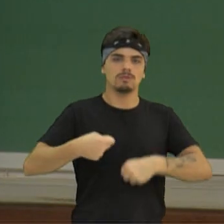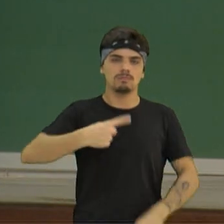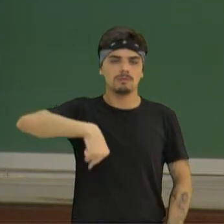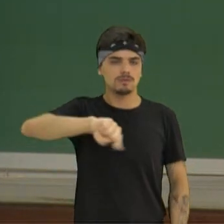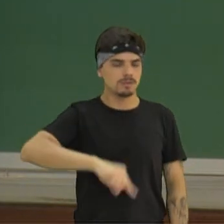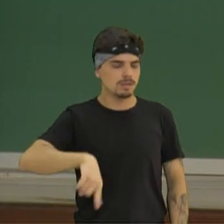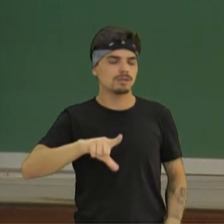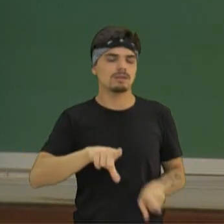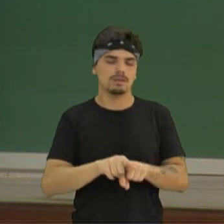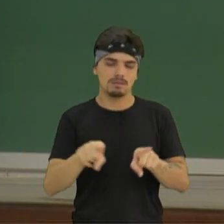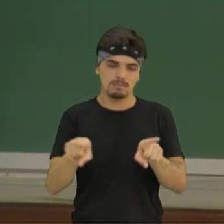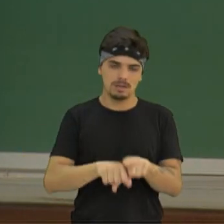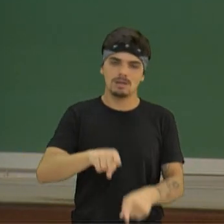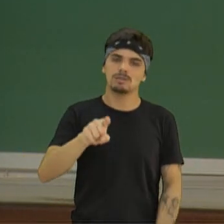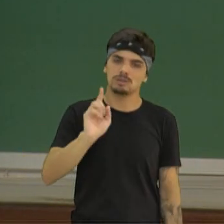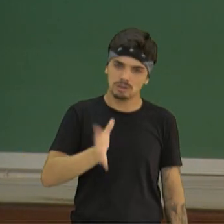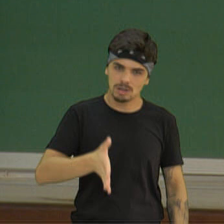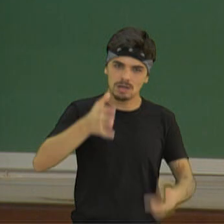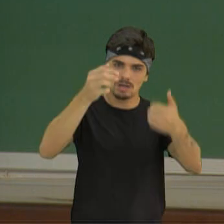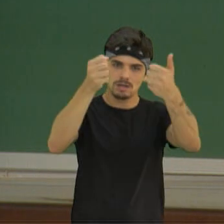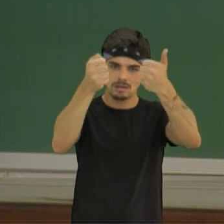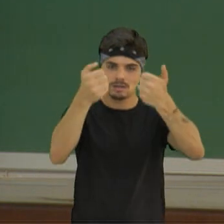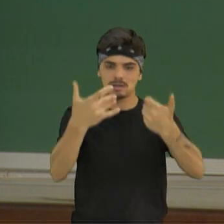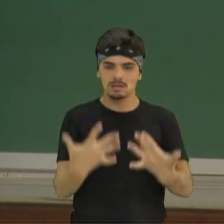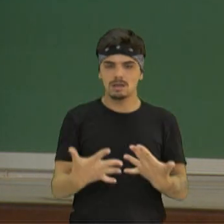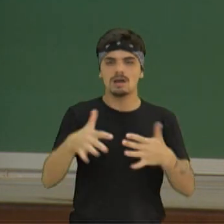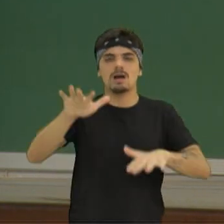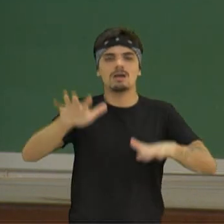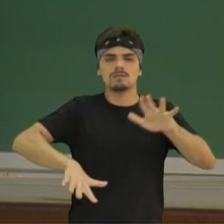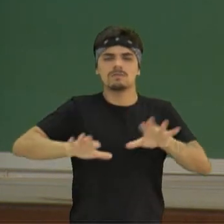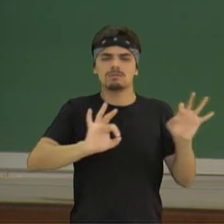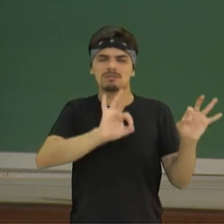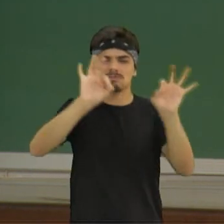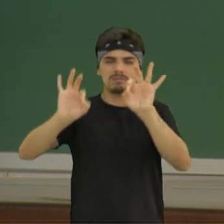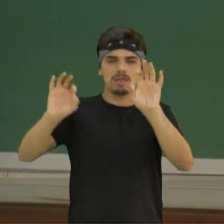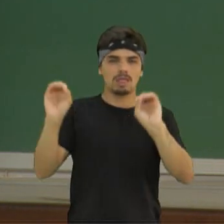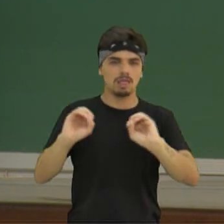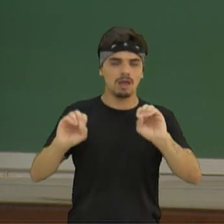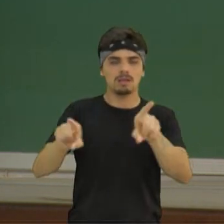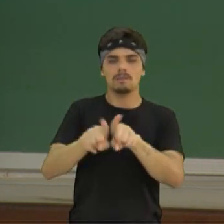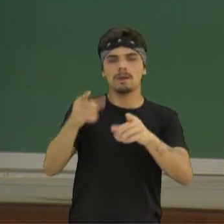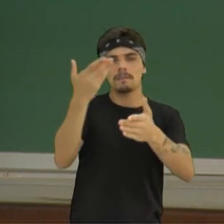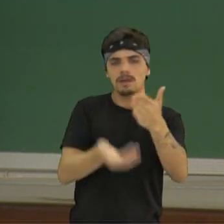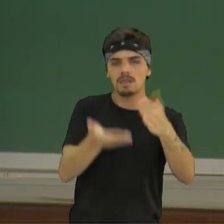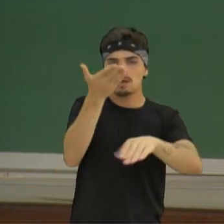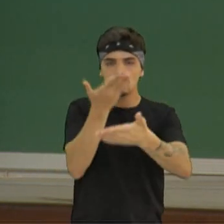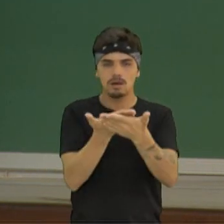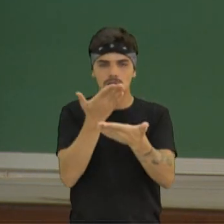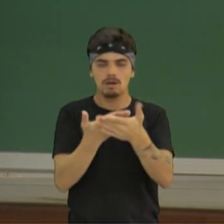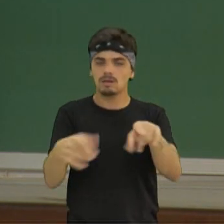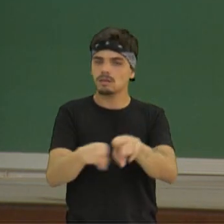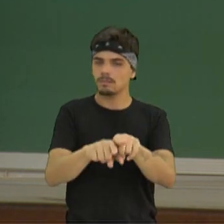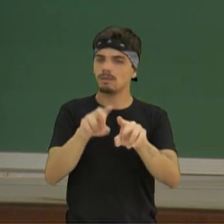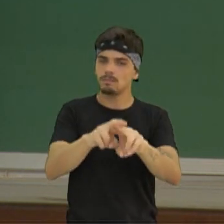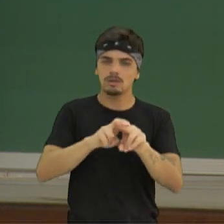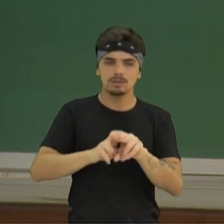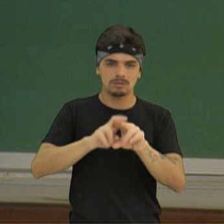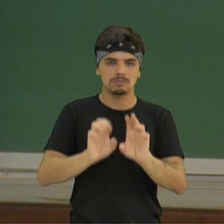pessoal aí, que eu, como eu falei para vocês, que acabou não assistindo, perdeu aulas aí, então estamos reforçando essa